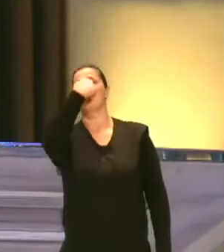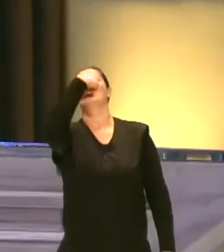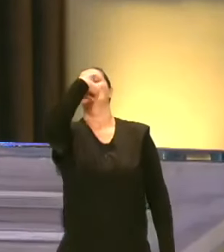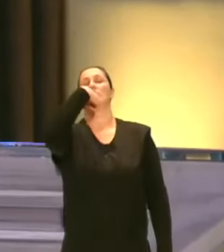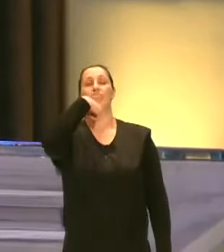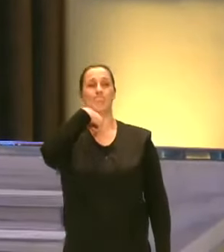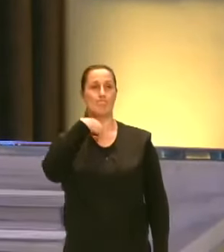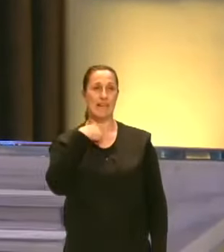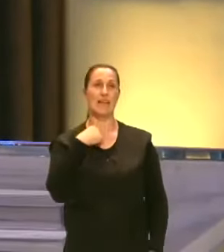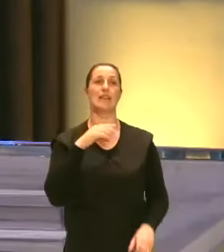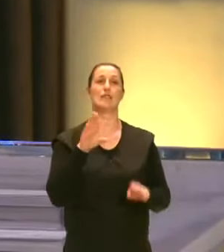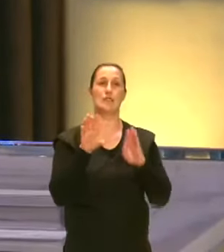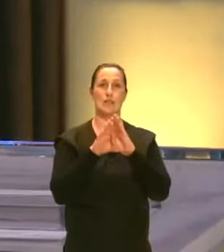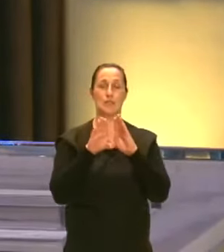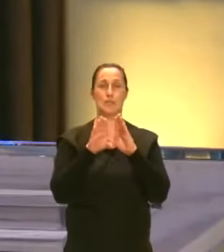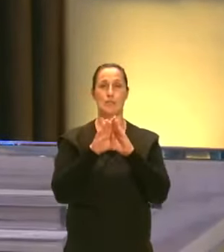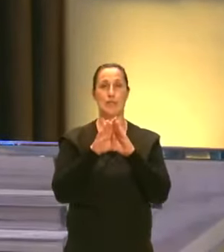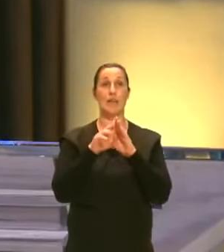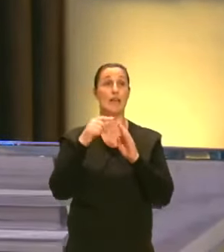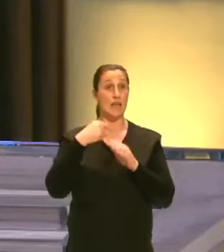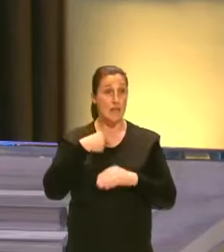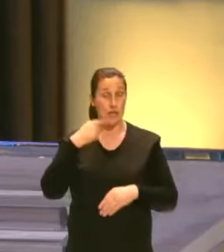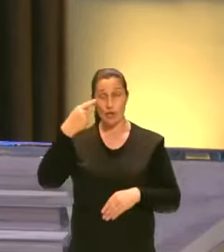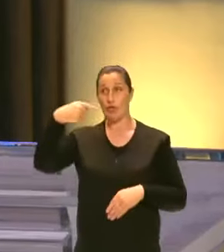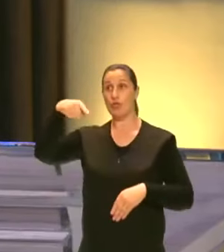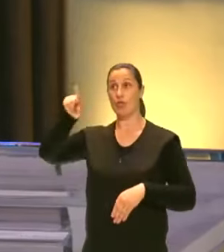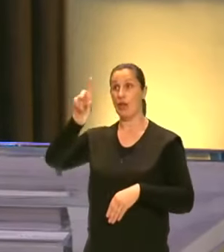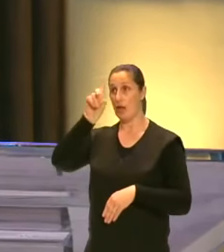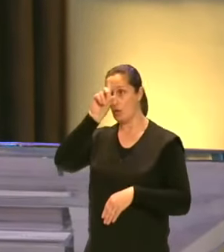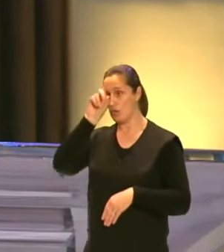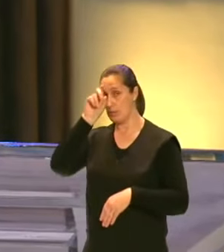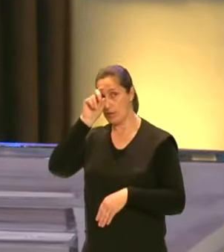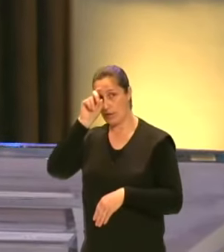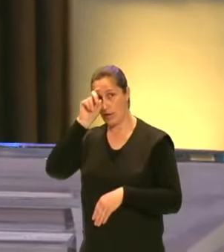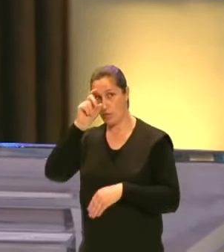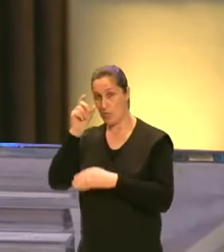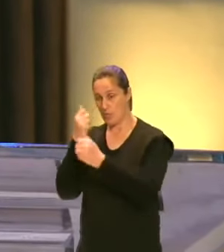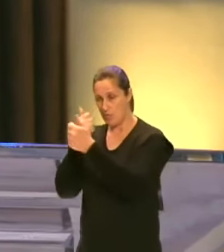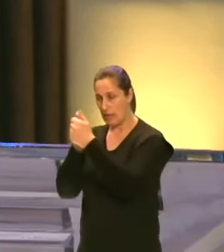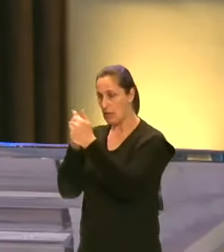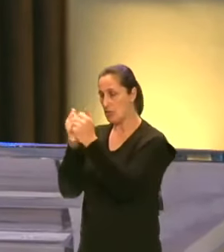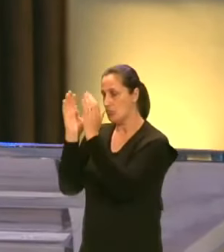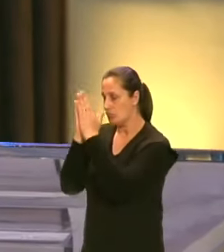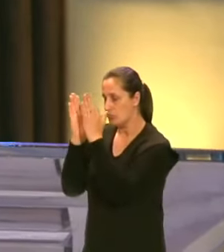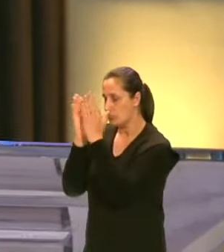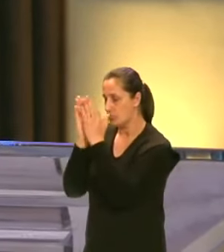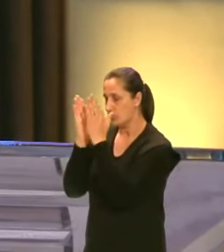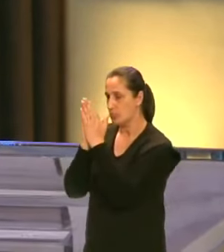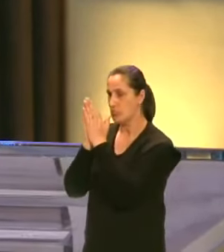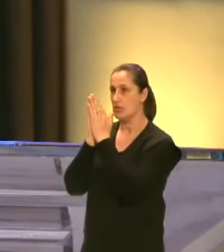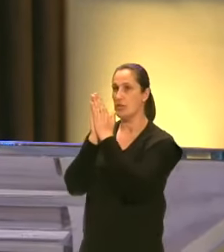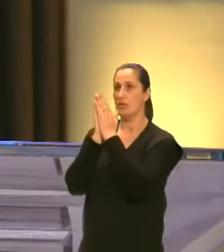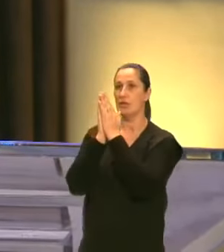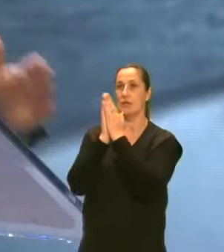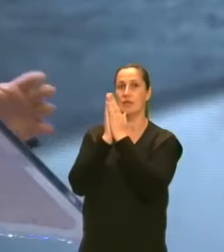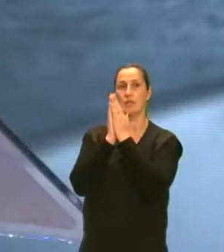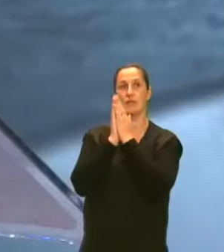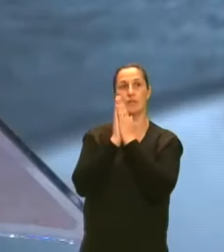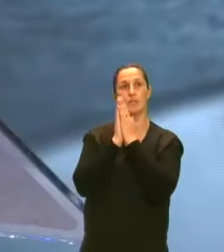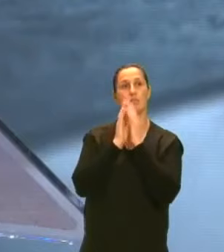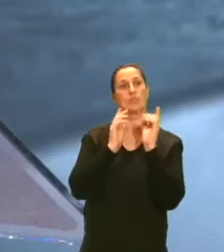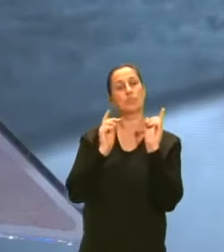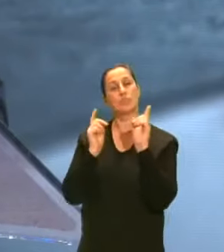E ele estava indo todos os dias na frente do hospital orar, às 8 horas. Ele vai aquele dia,